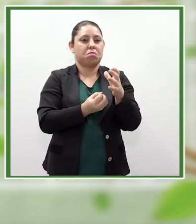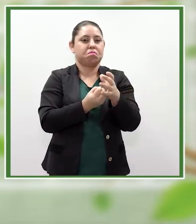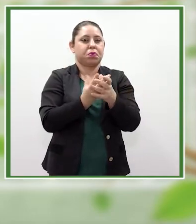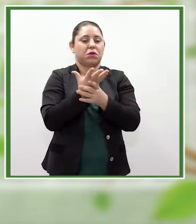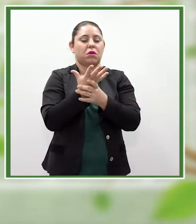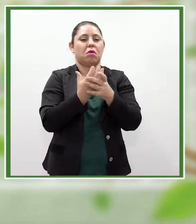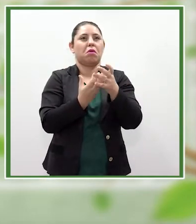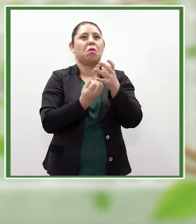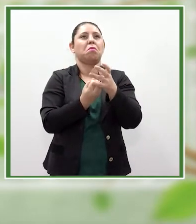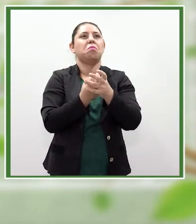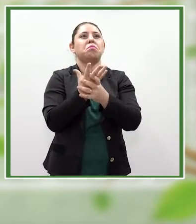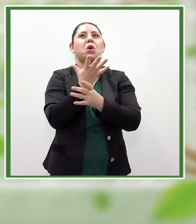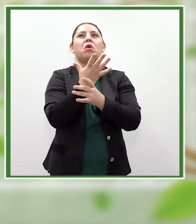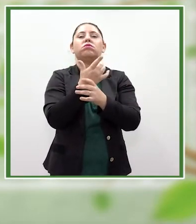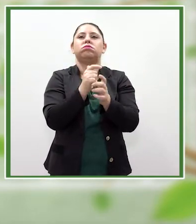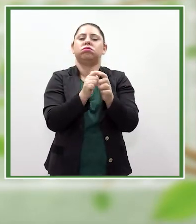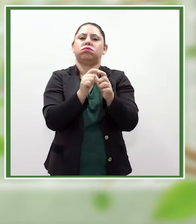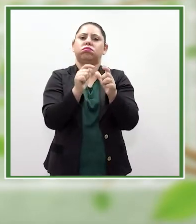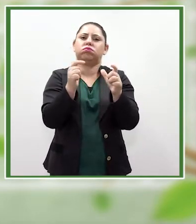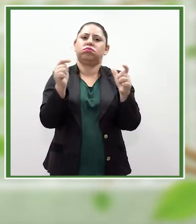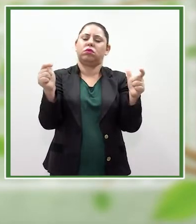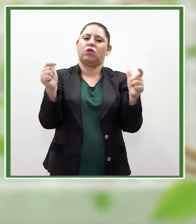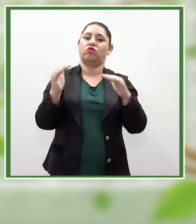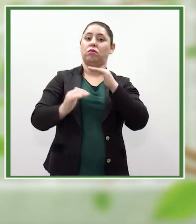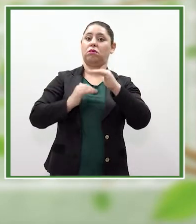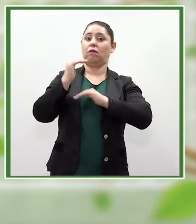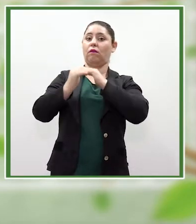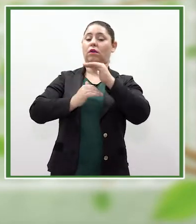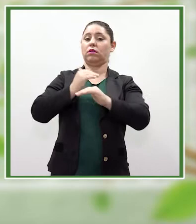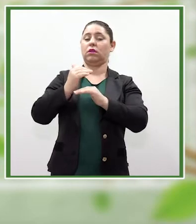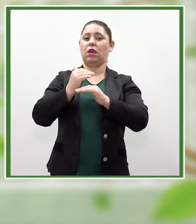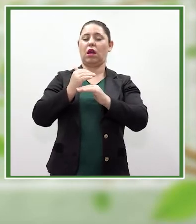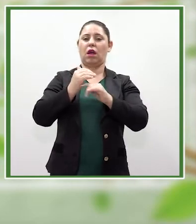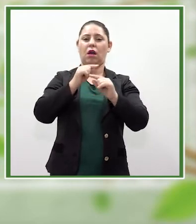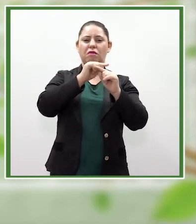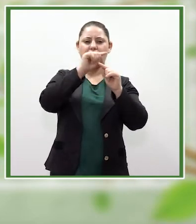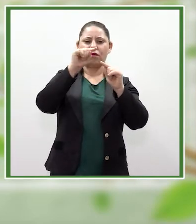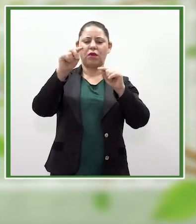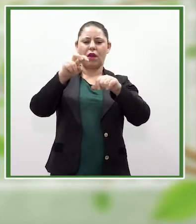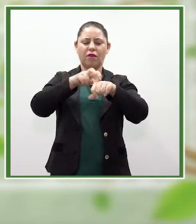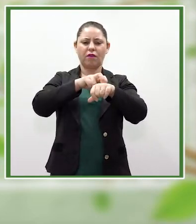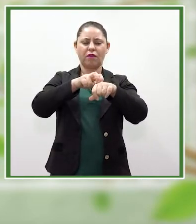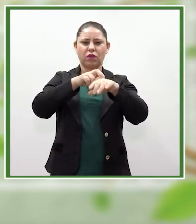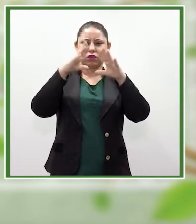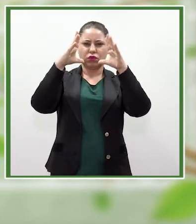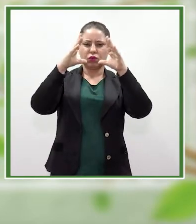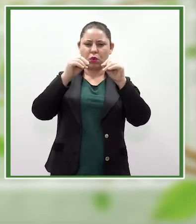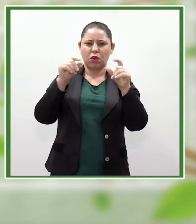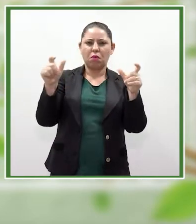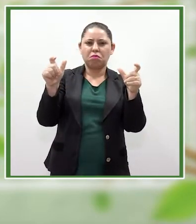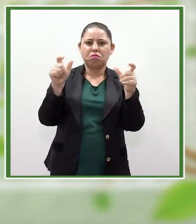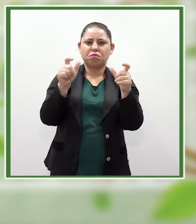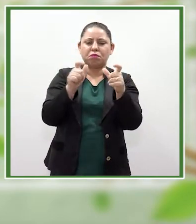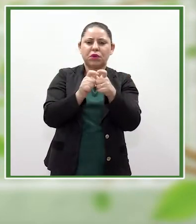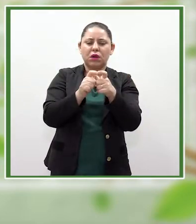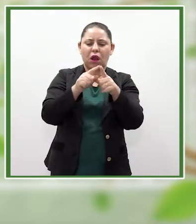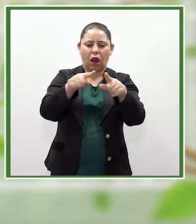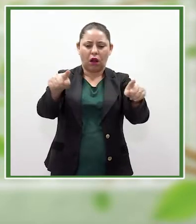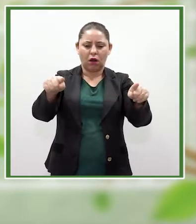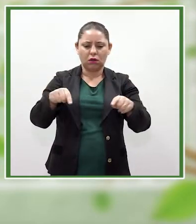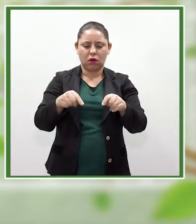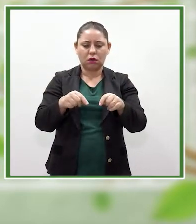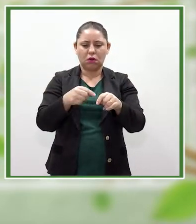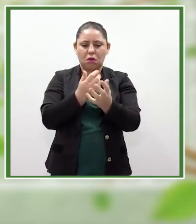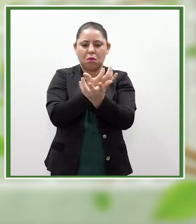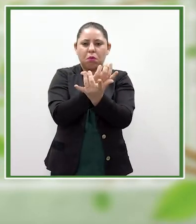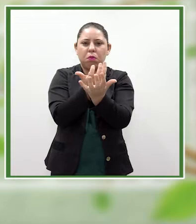outras culturas, né, silvicultura ou outras lavouras, né, mostrando então que a